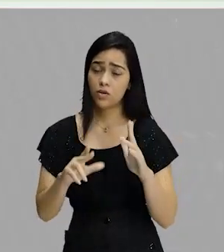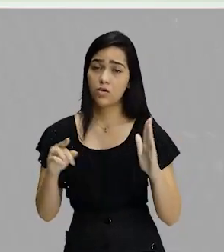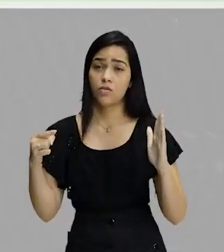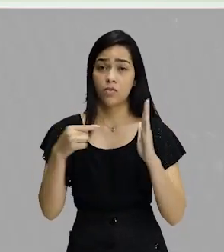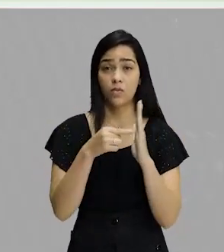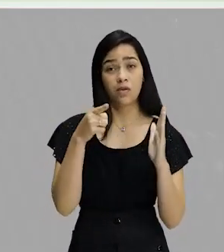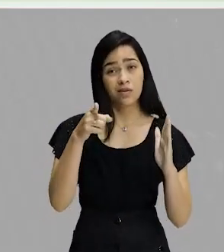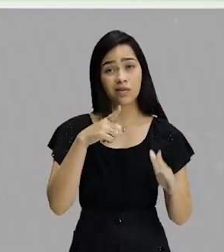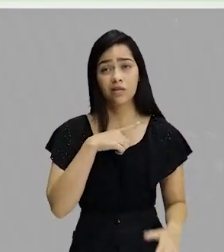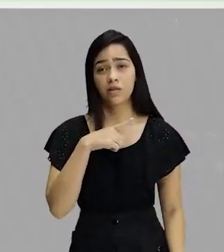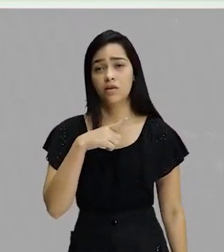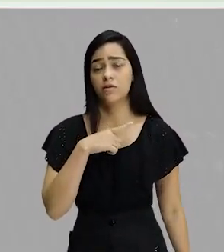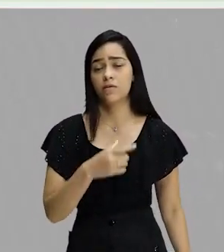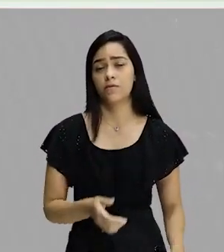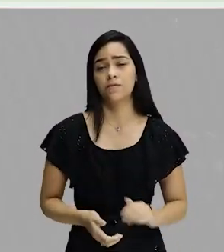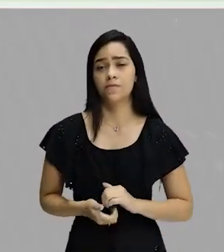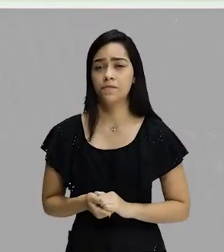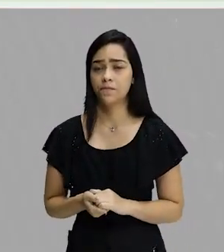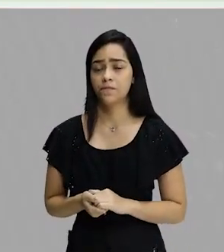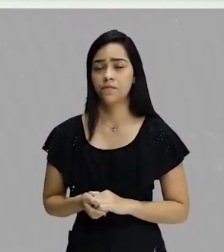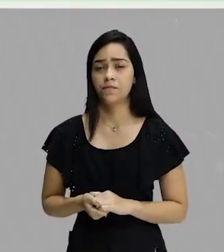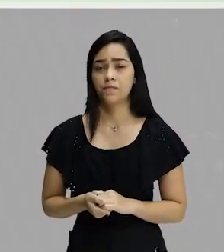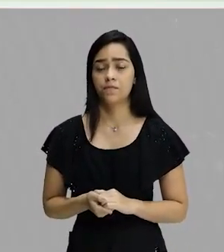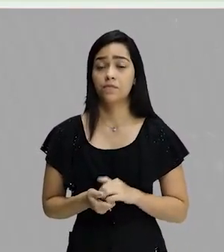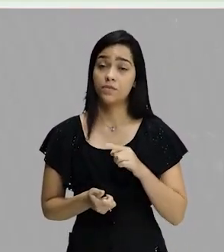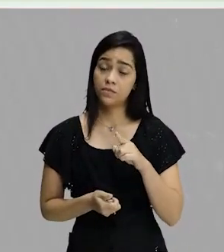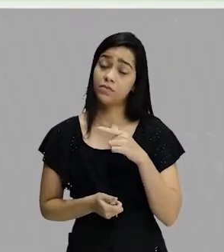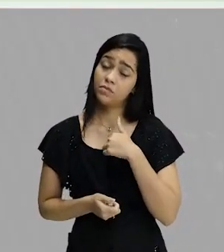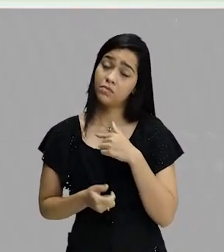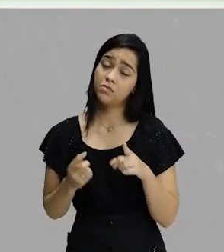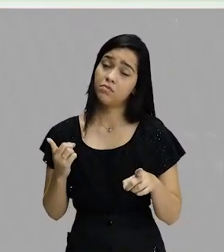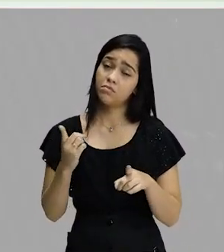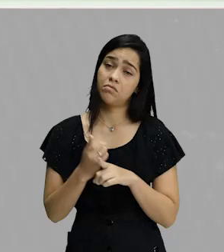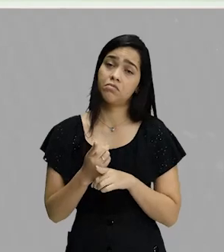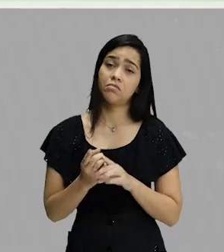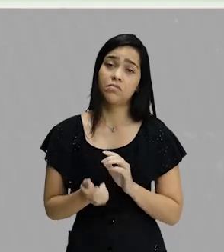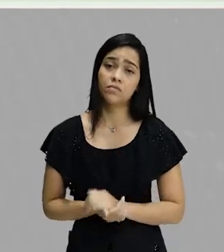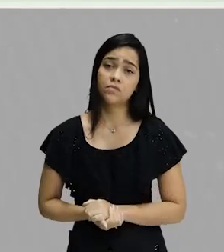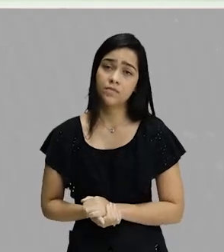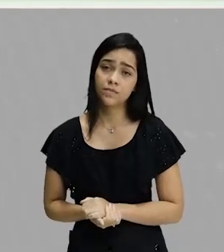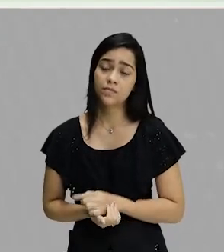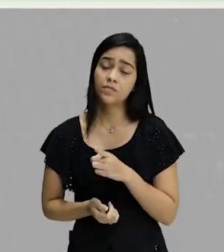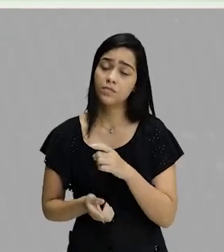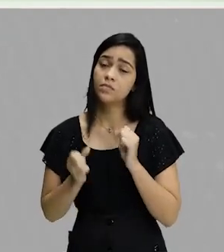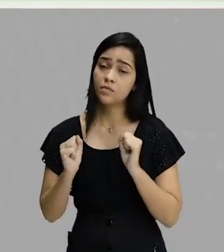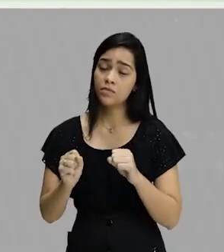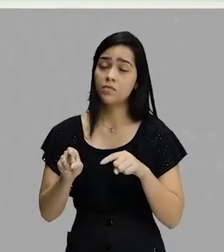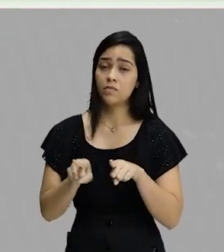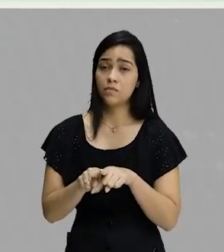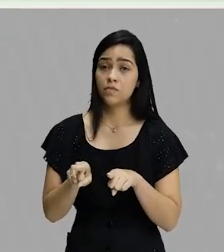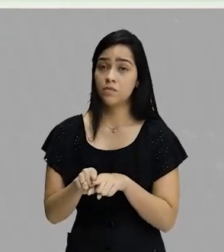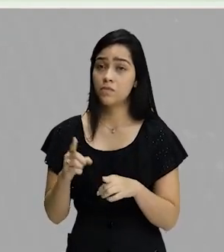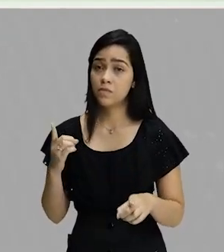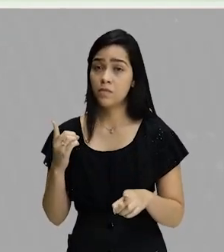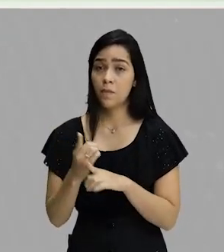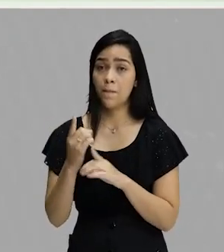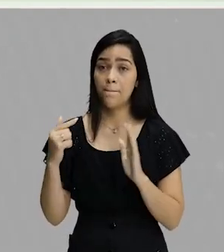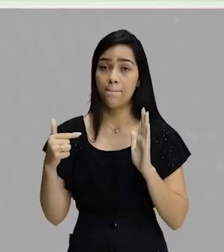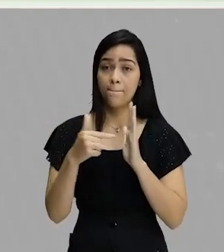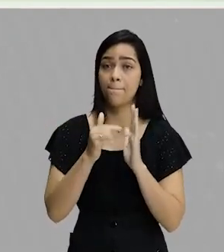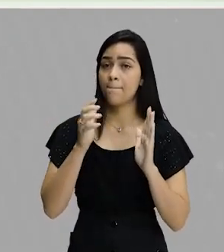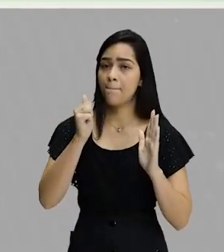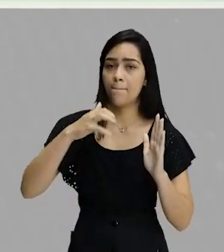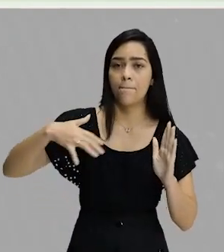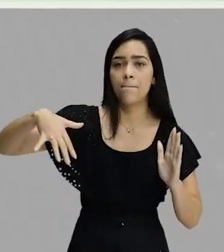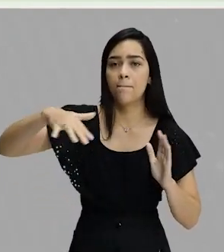que você tem, ó. Tá? O A e o B são os pontos que eu disponho. Tá? E você pode encontrar um ponto